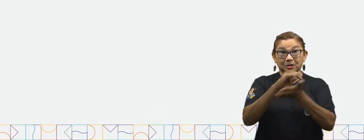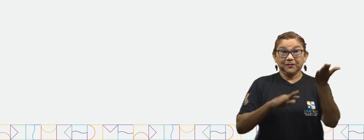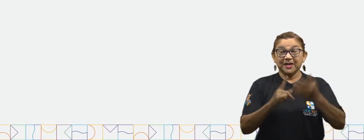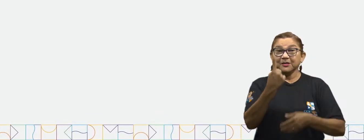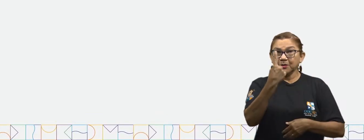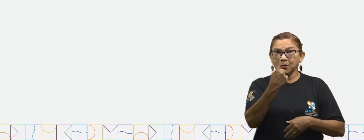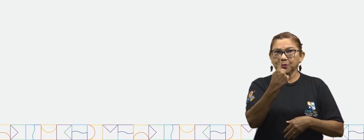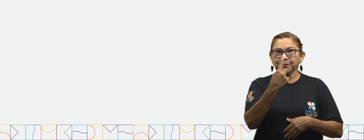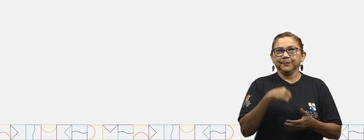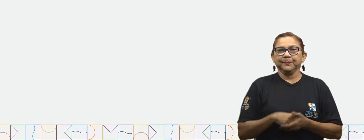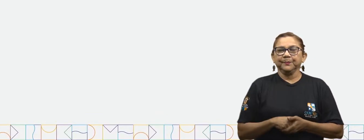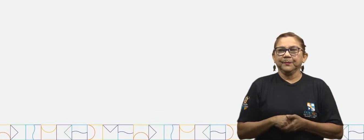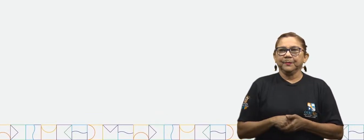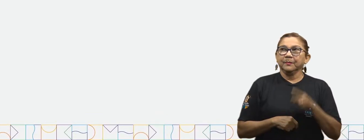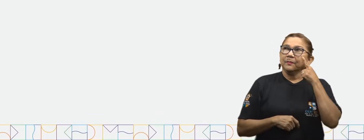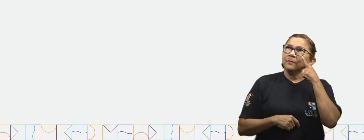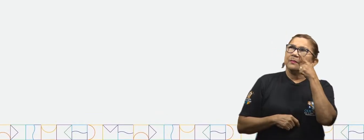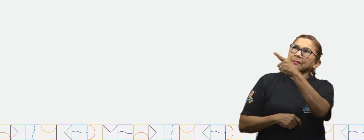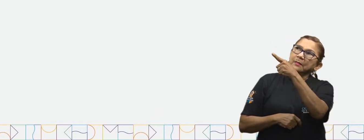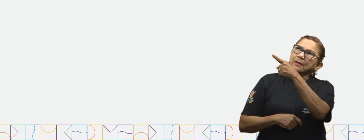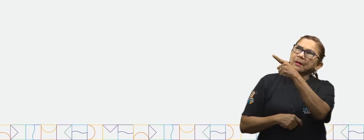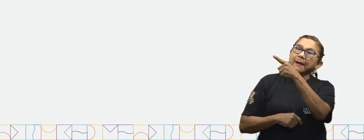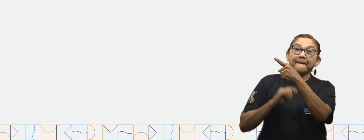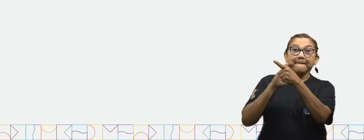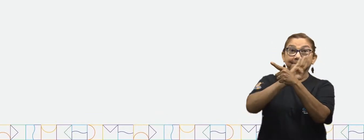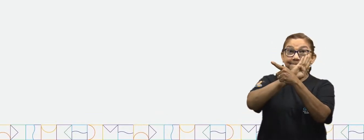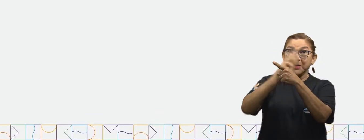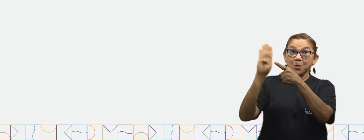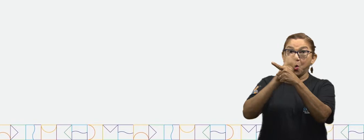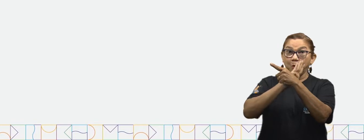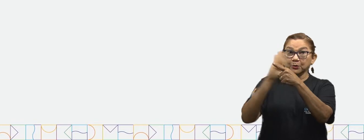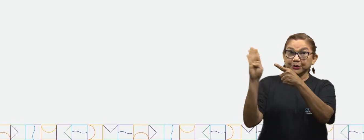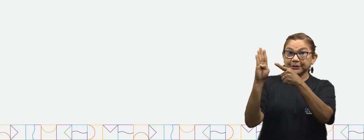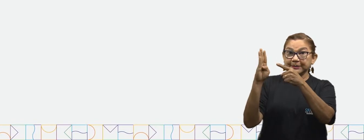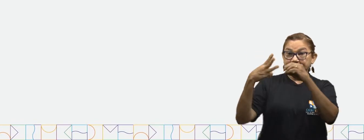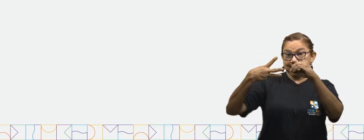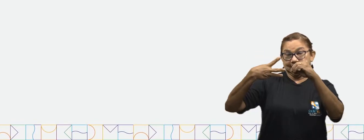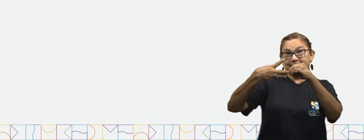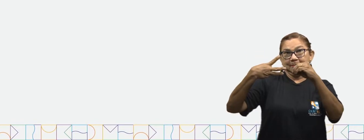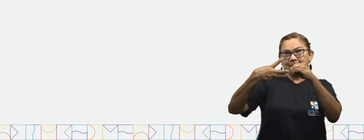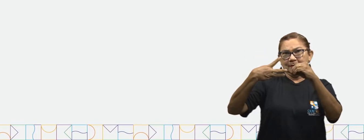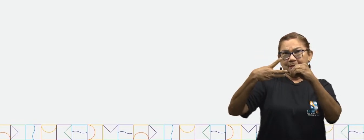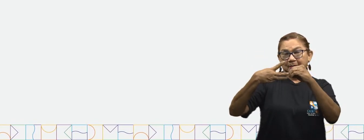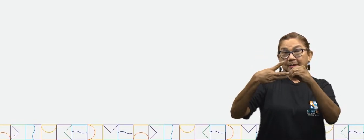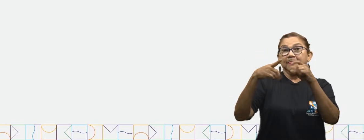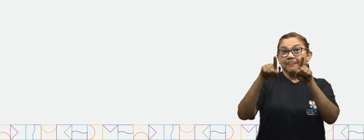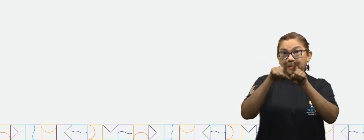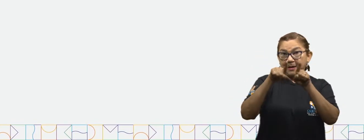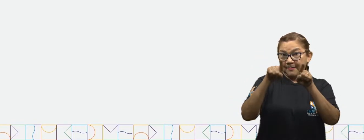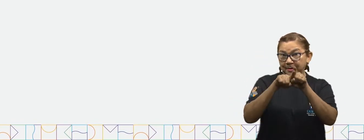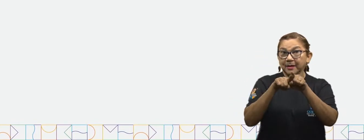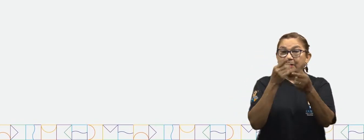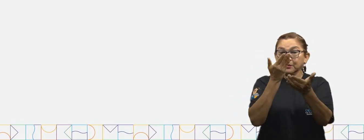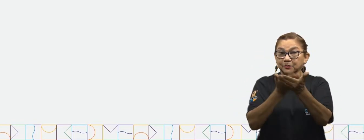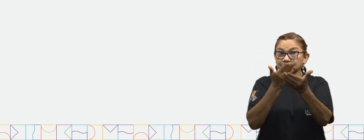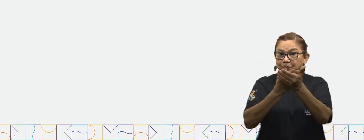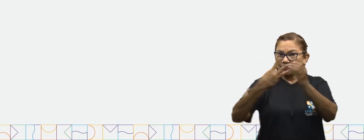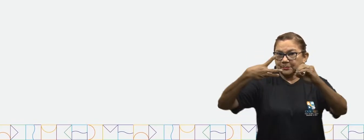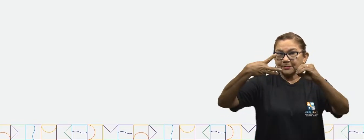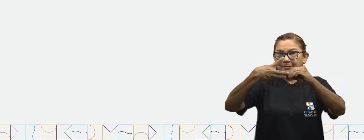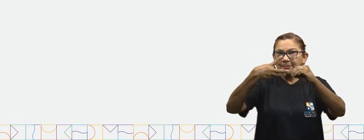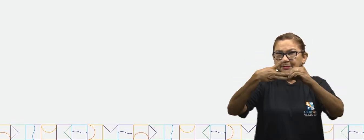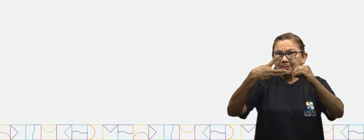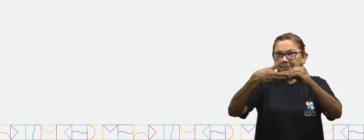Atividade 1. A biologia celular, também chamada de citologia, é o ramo da